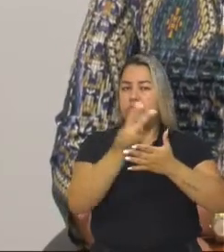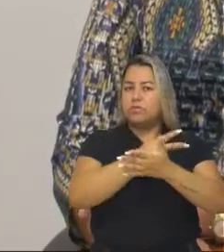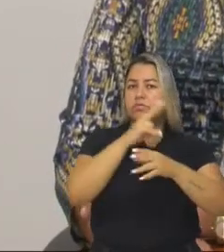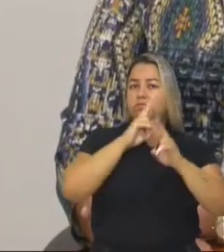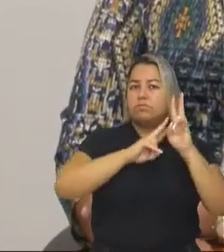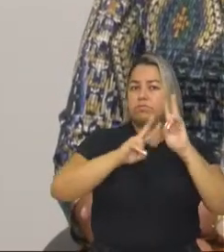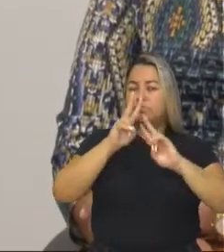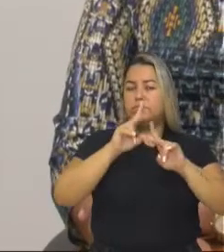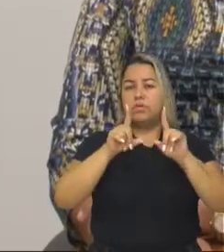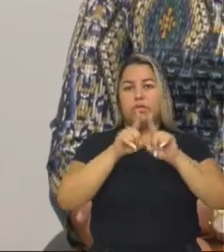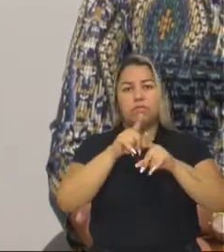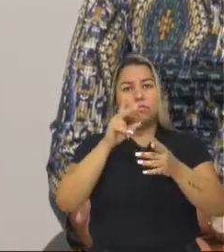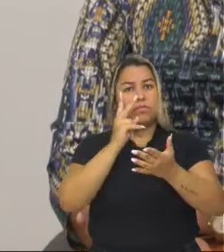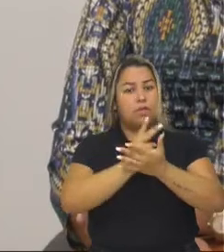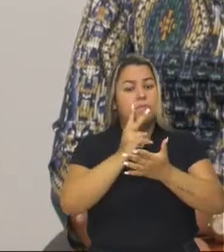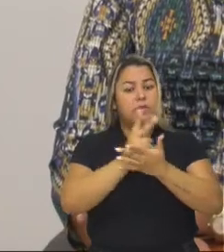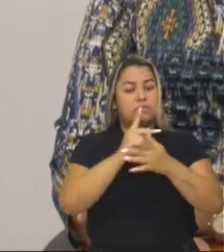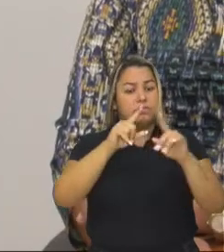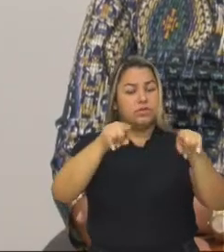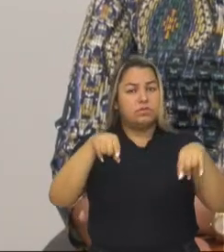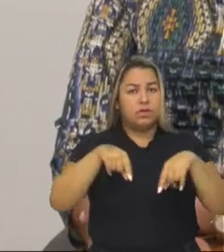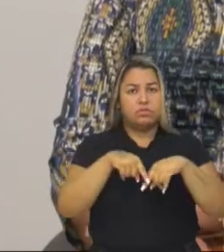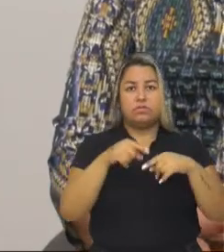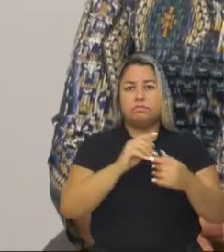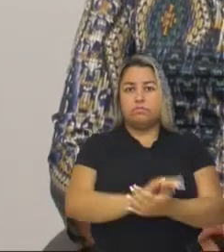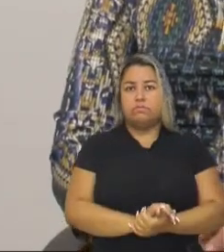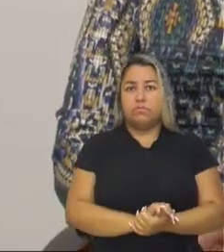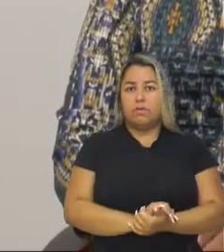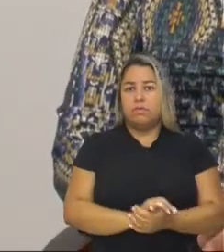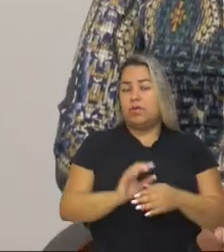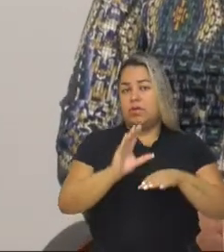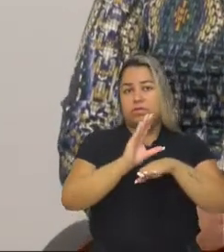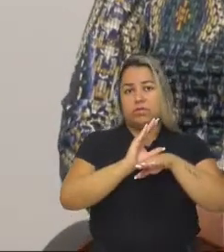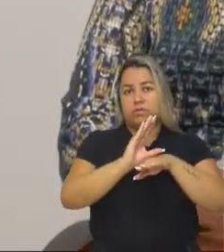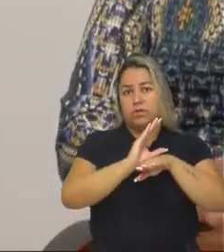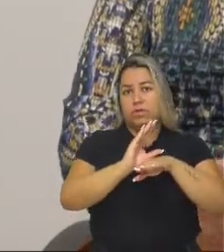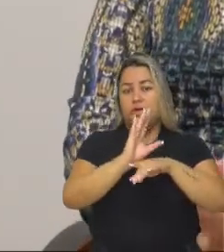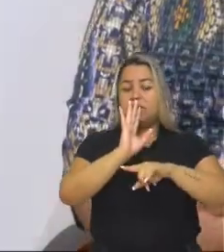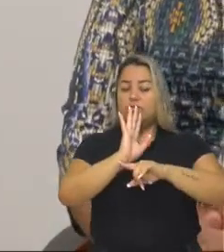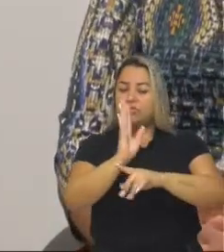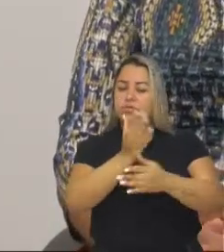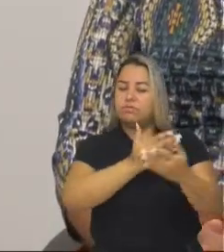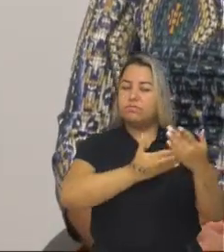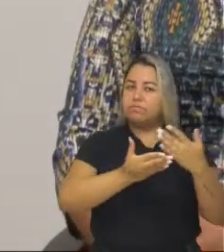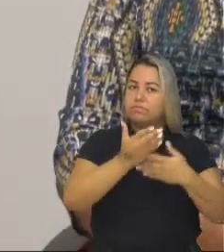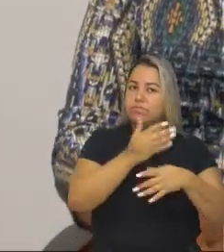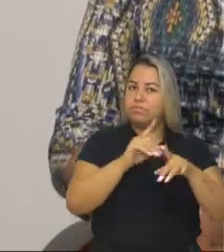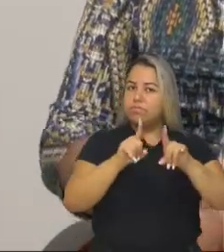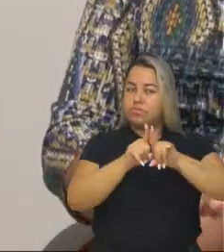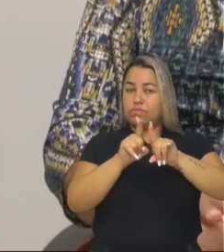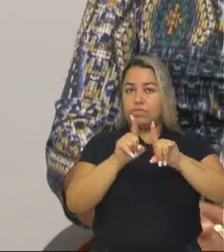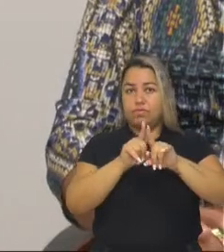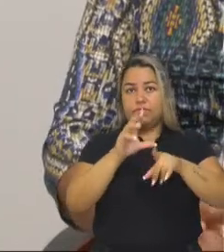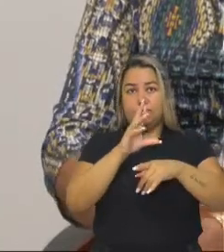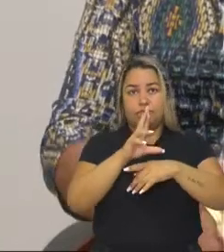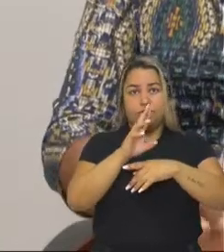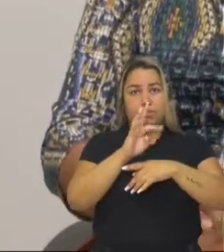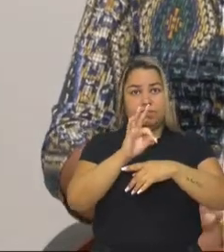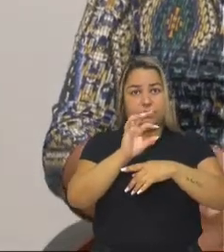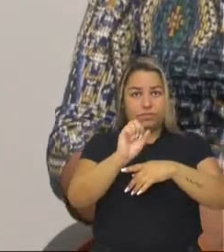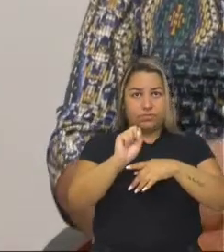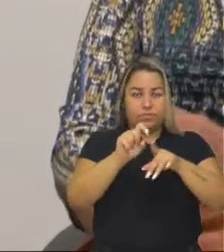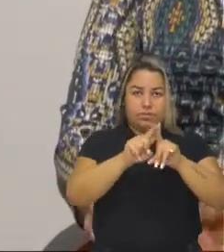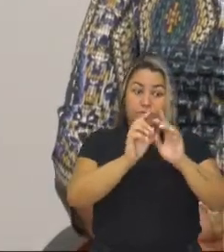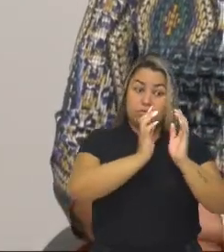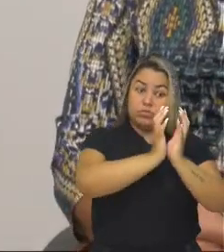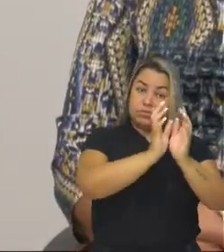Eu estava aqui nessa mesma sala, mas, na época, então, eu não era conselheira. Eu era colaboradora, começando a colaborar no CRP02, depois mudo para o